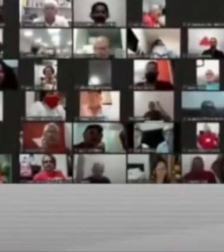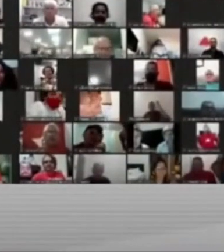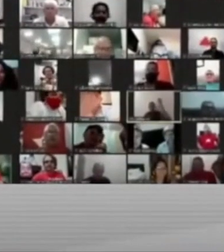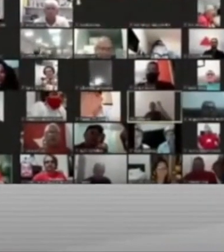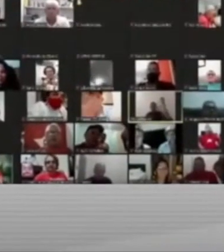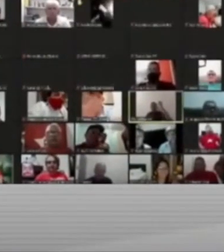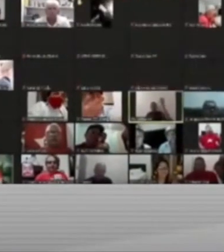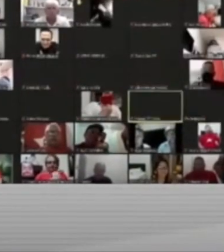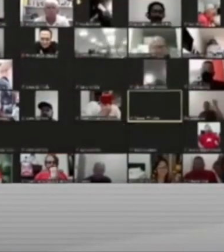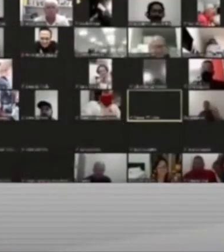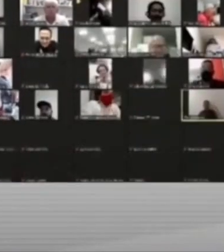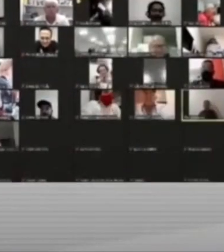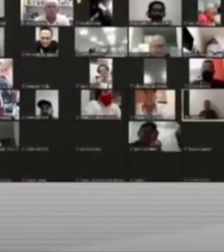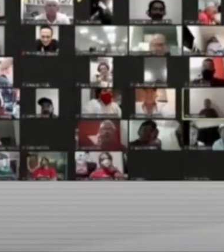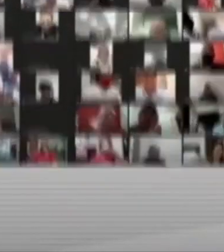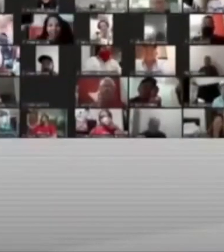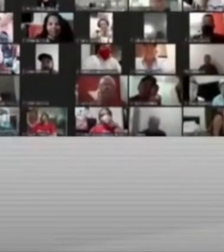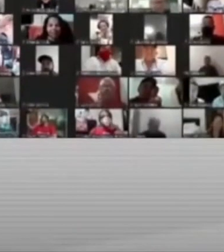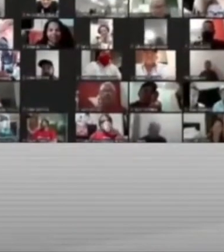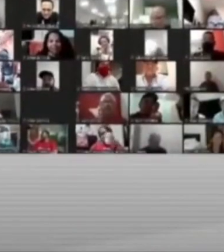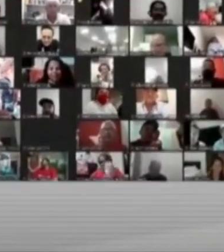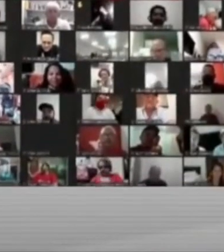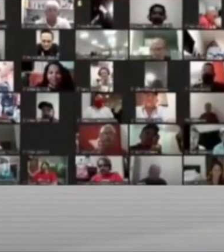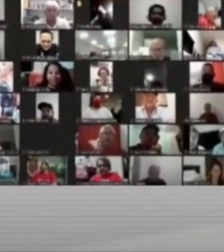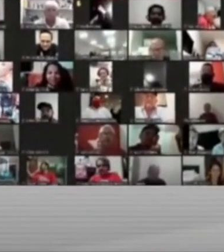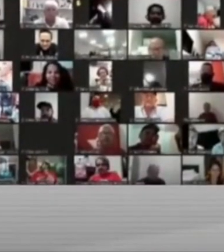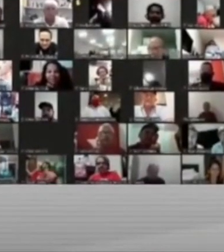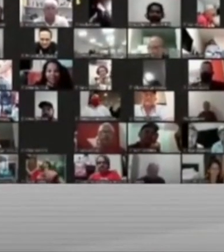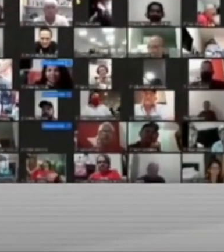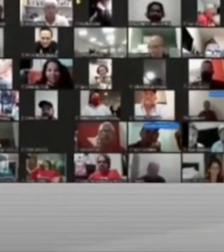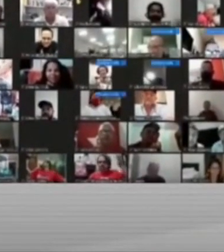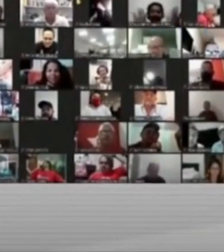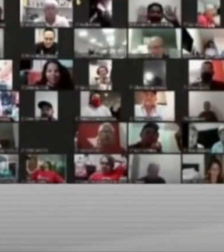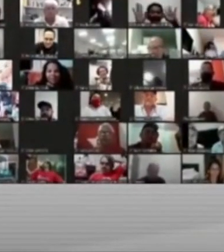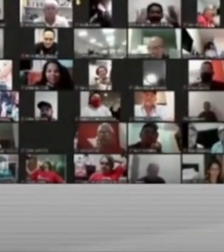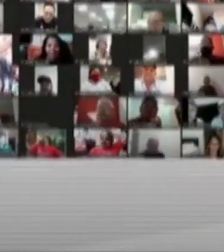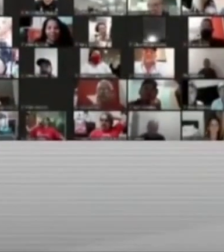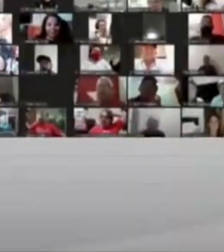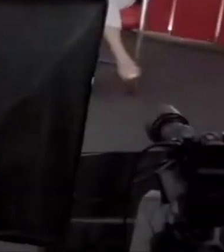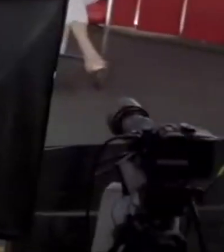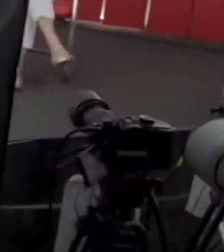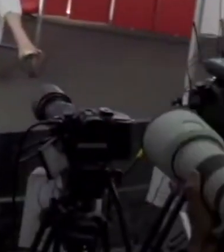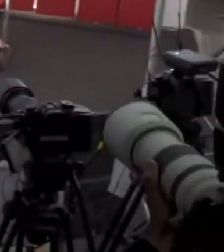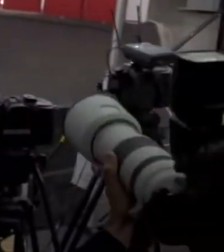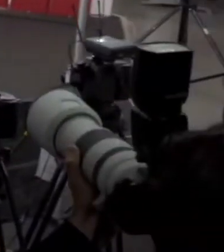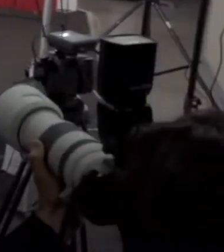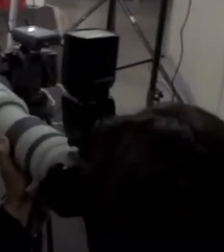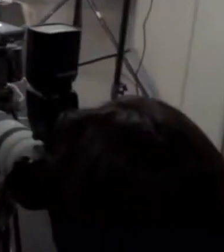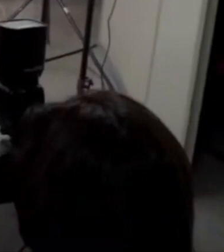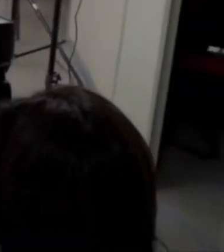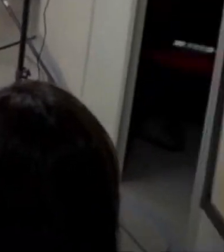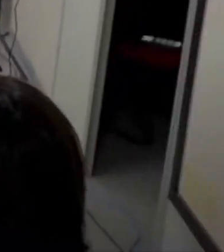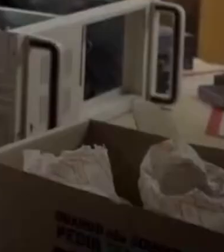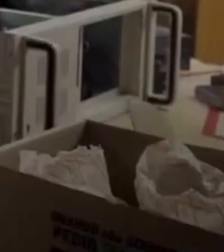uma reunião com todos os dirigentes municipais do PT e com todos os dirigentes estaduais. Porque a verdade